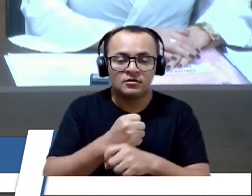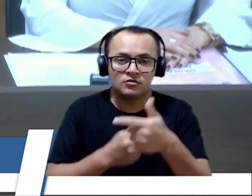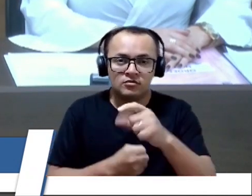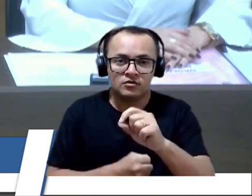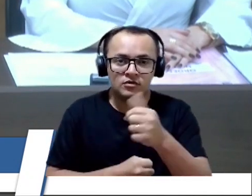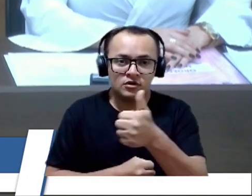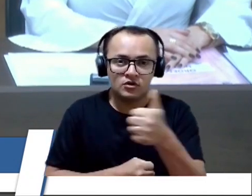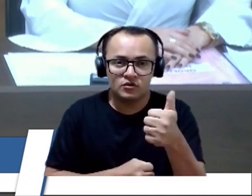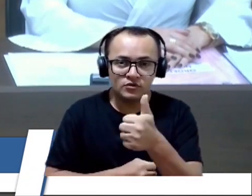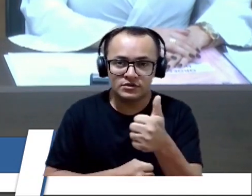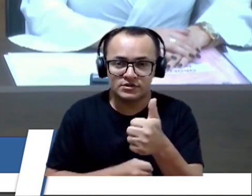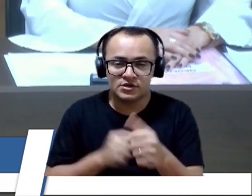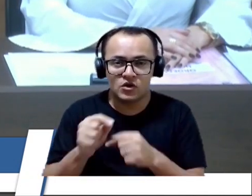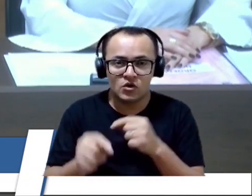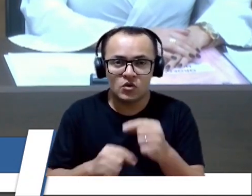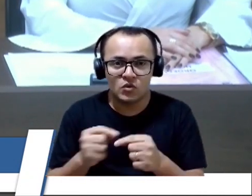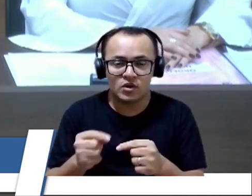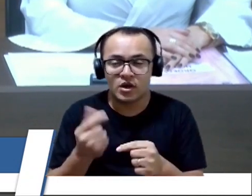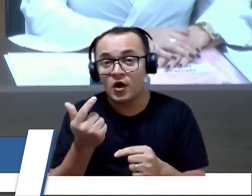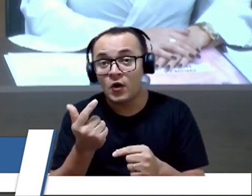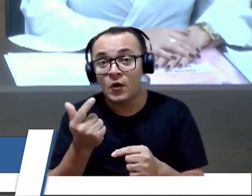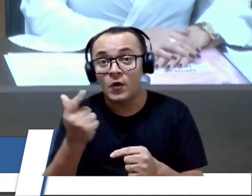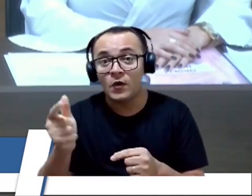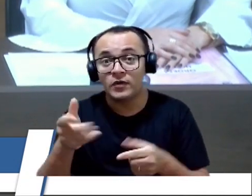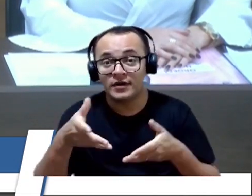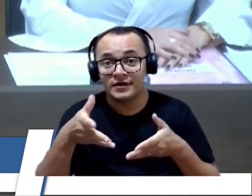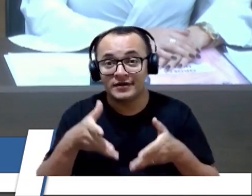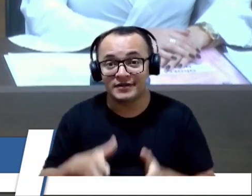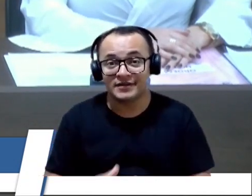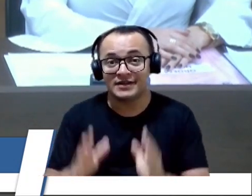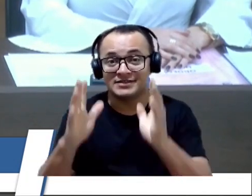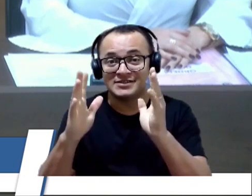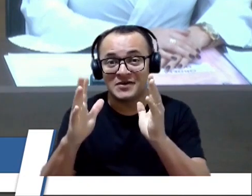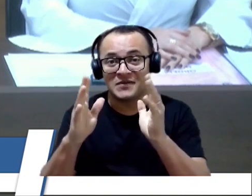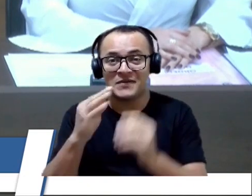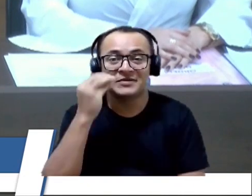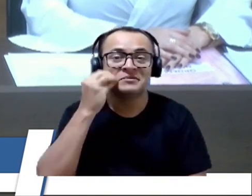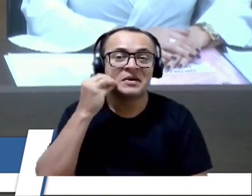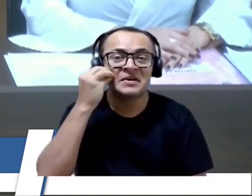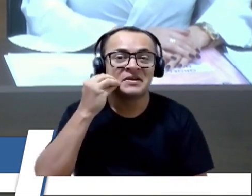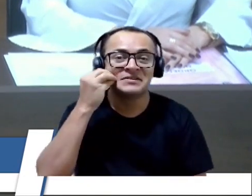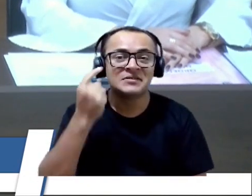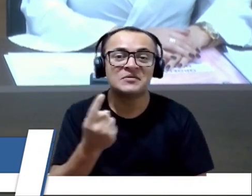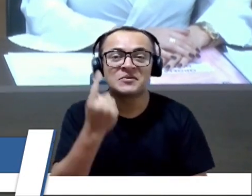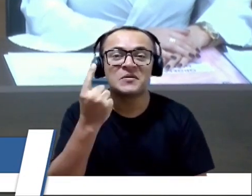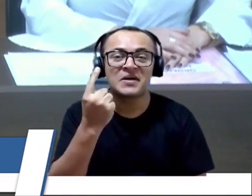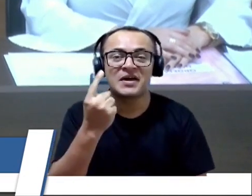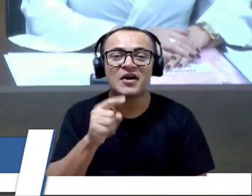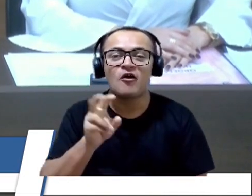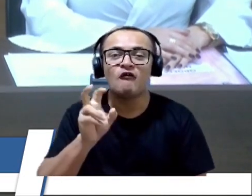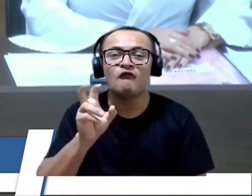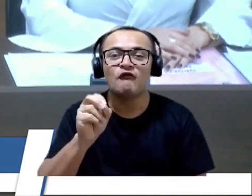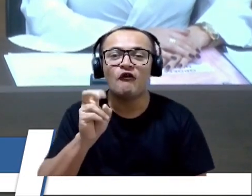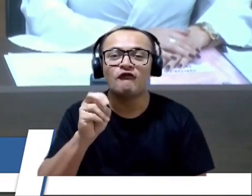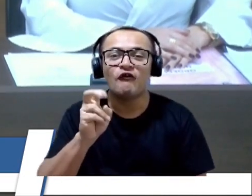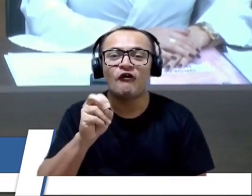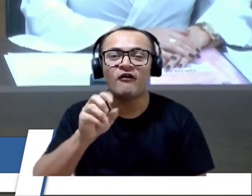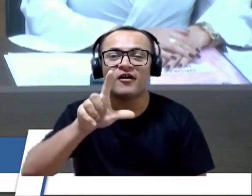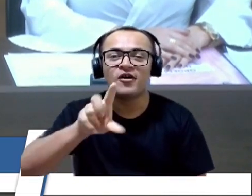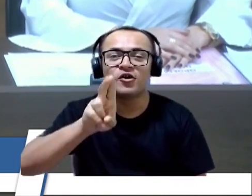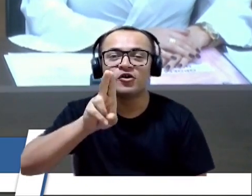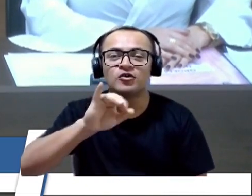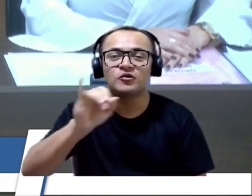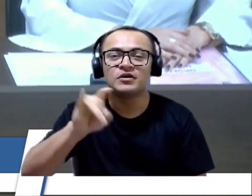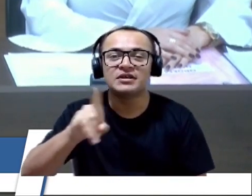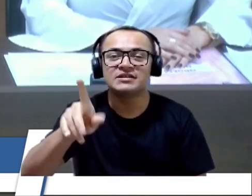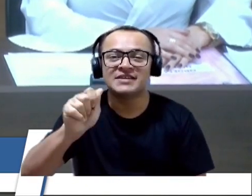sua outra preciosidade, que lhe trouxe a experiência única de ser avô, Luísa Pedrosa. A família se mantém